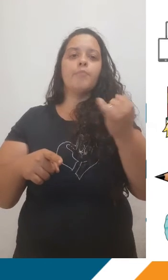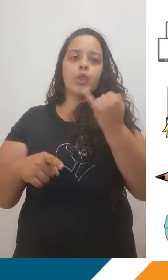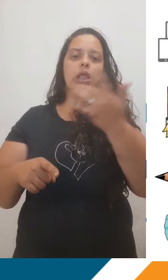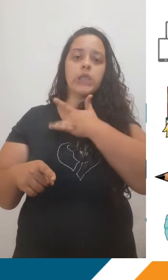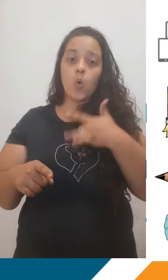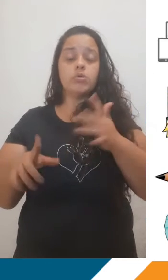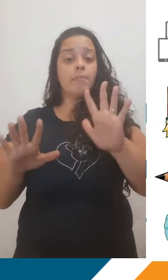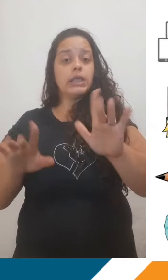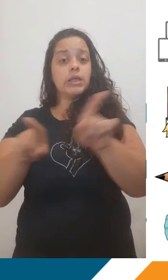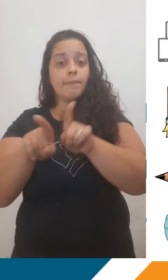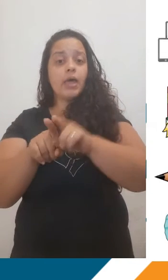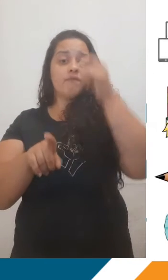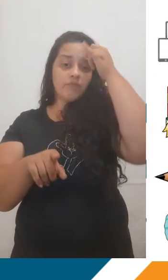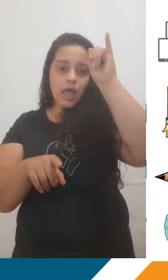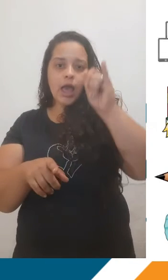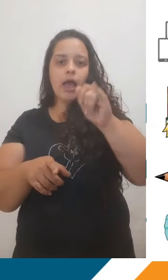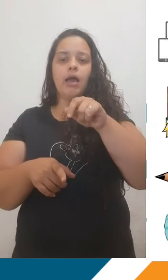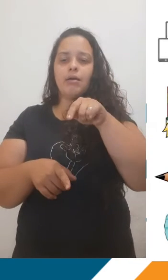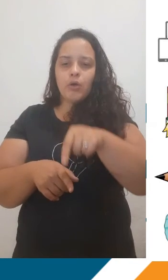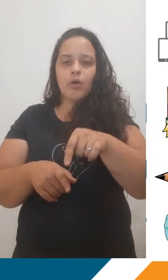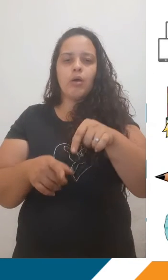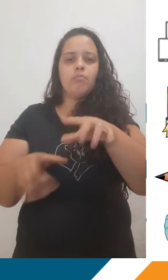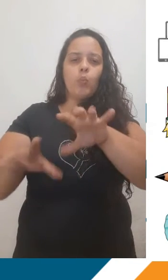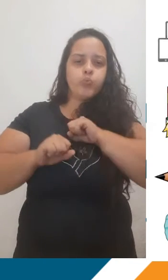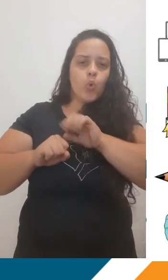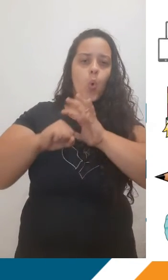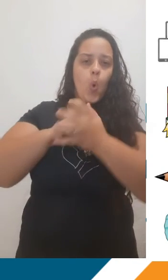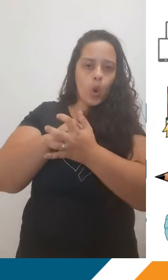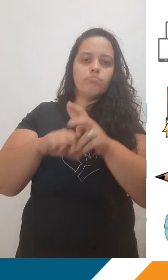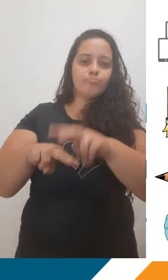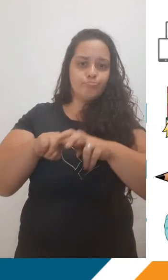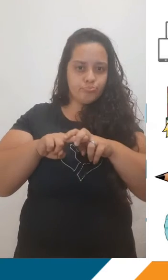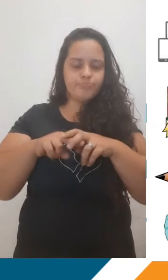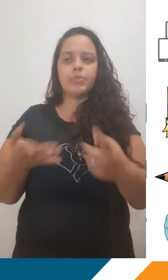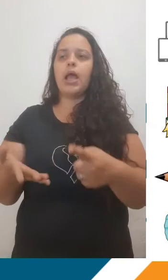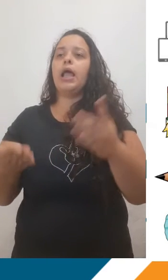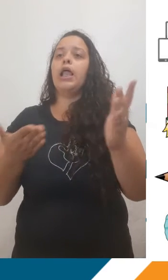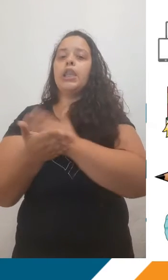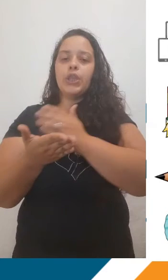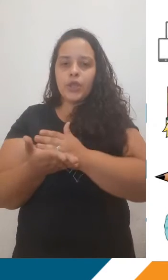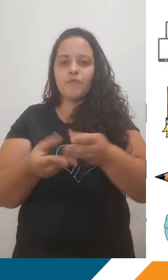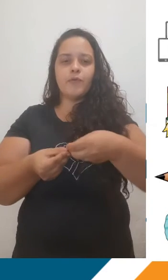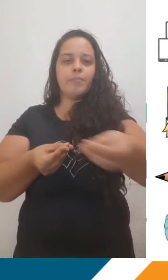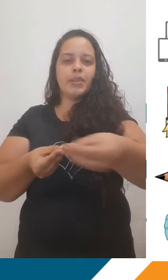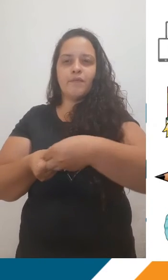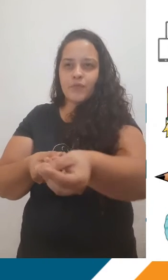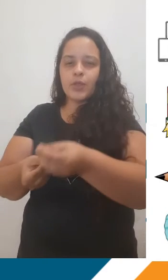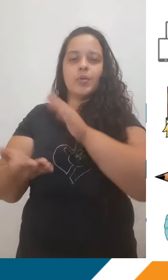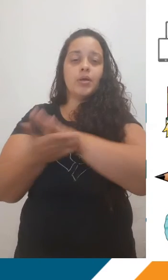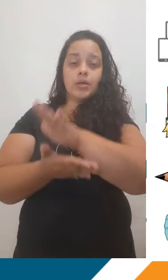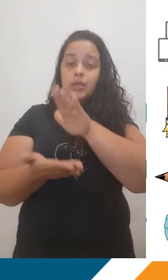pandemia e precisamos usar os nossos itens pessoais. Livros, panfletos, material